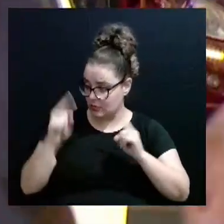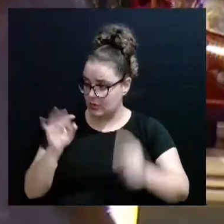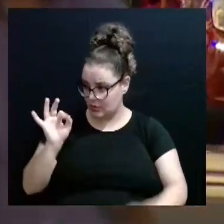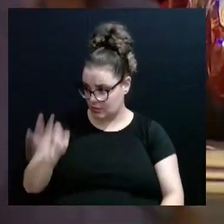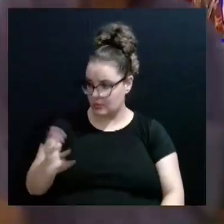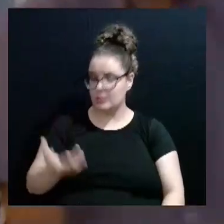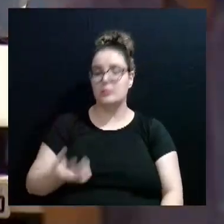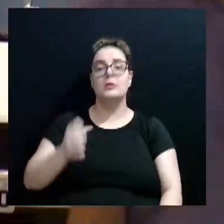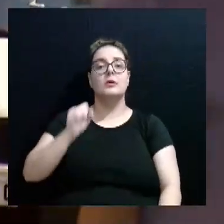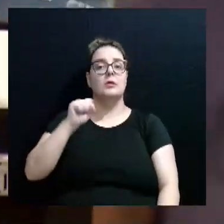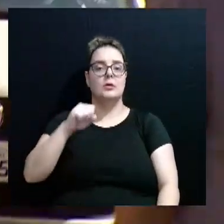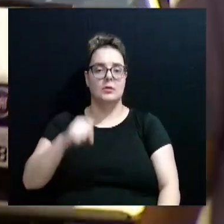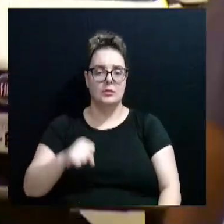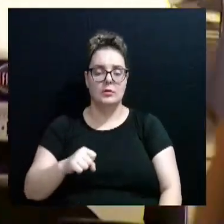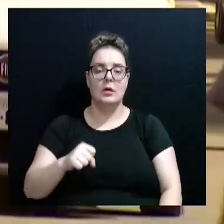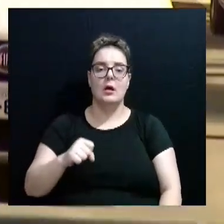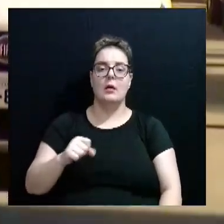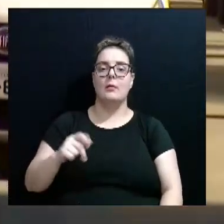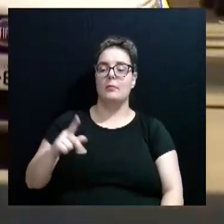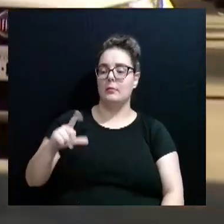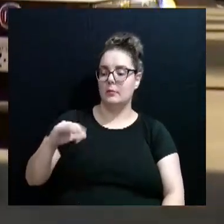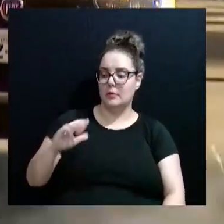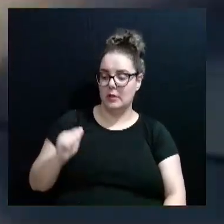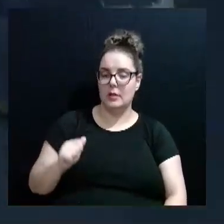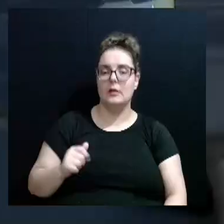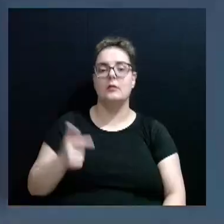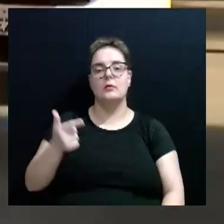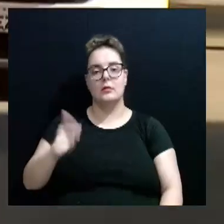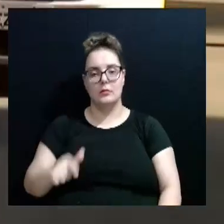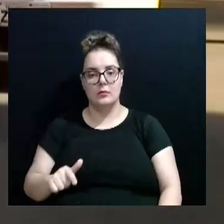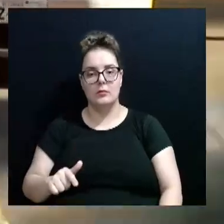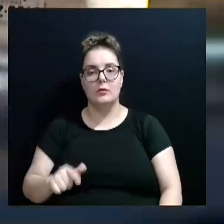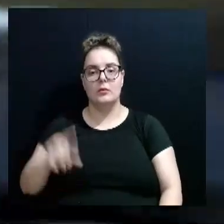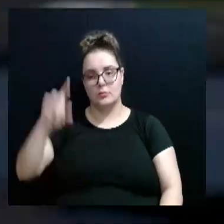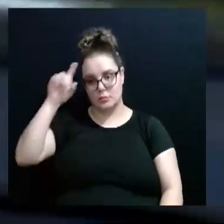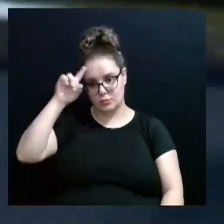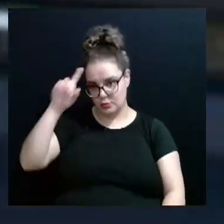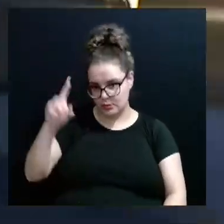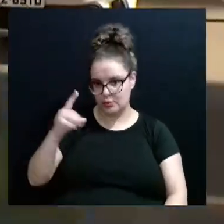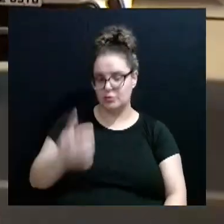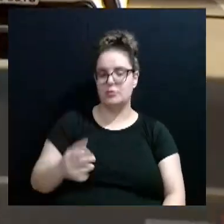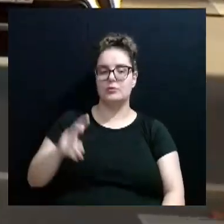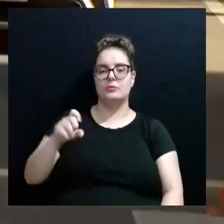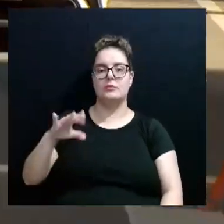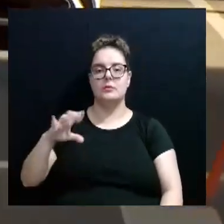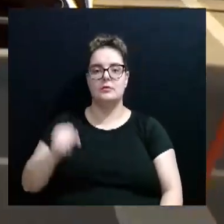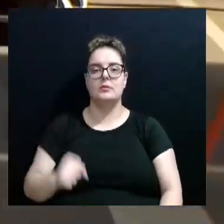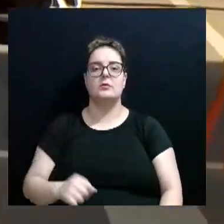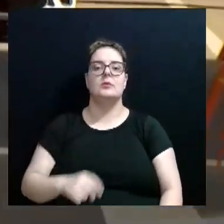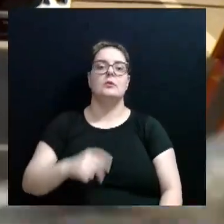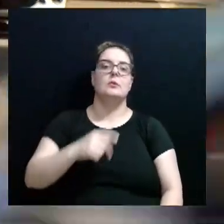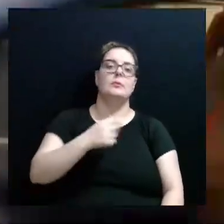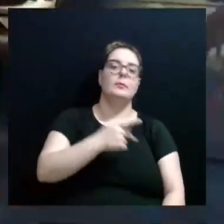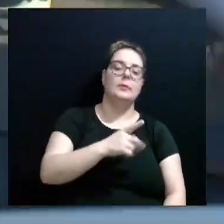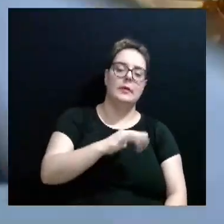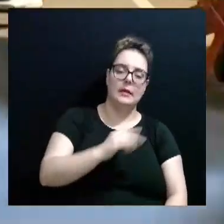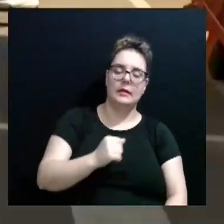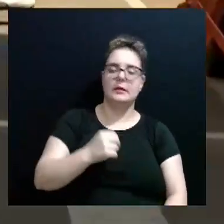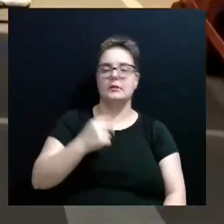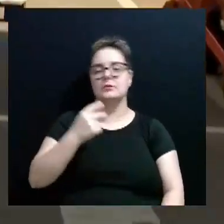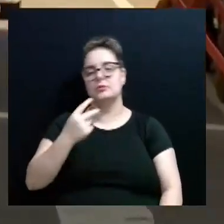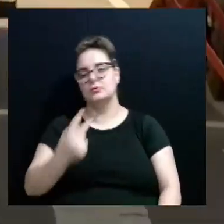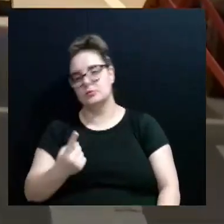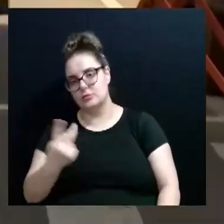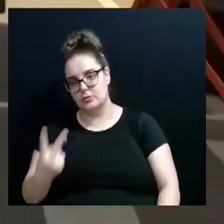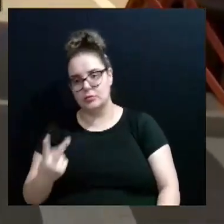Exatamente. A placa vai seguir também as datas de vencimento, ou seja, placa 1, dia 12, placa 2, dia 13 e assim consequentemente. E as